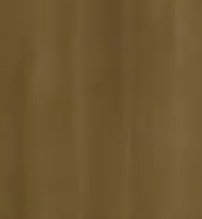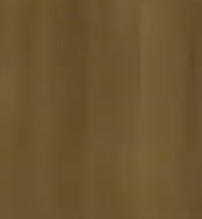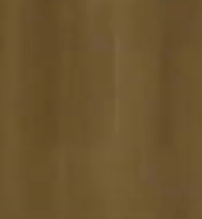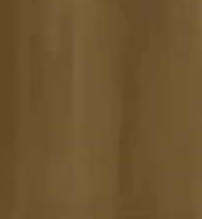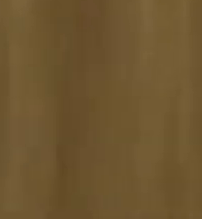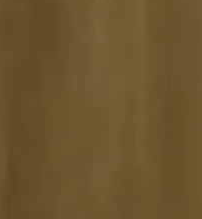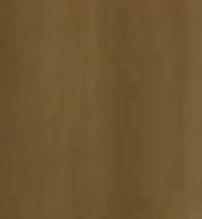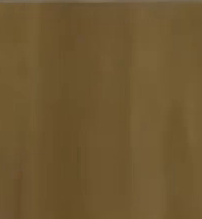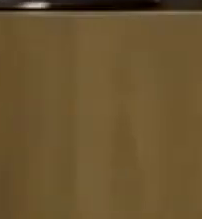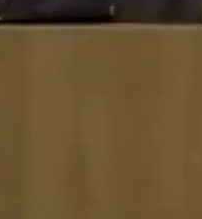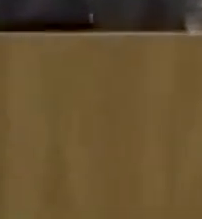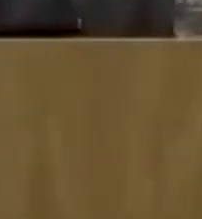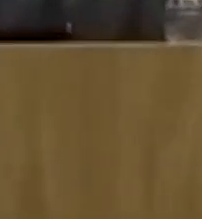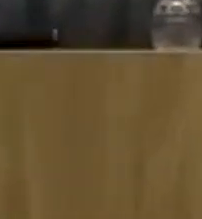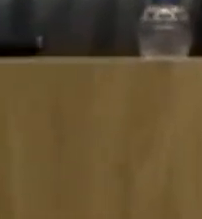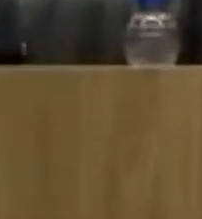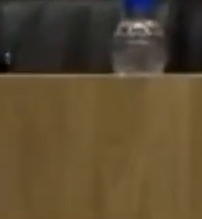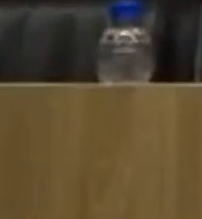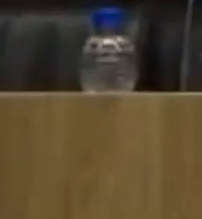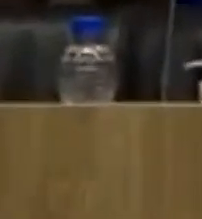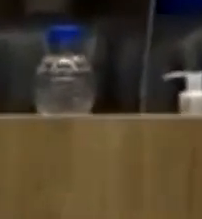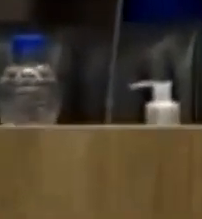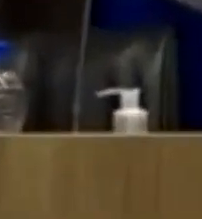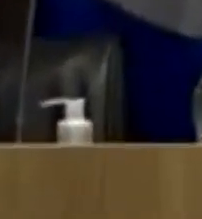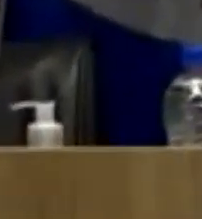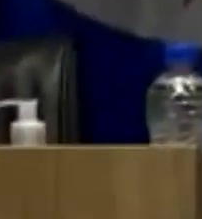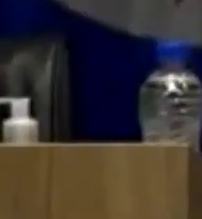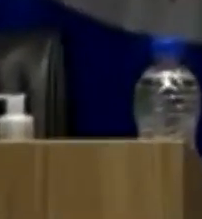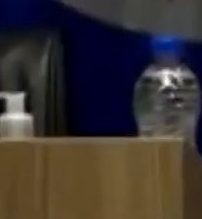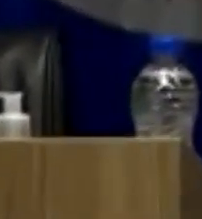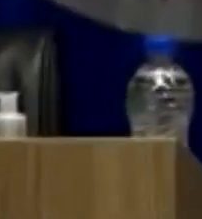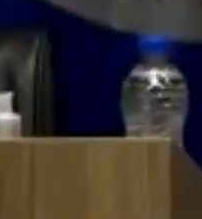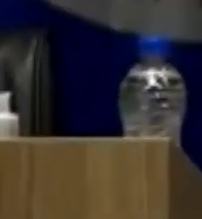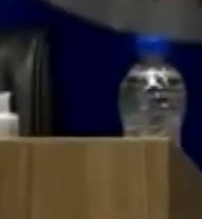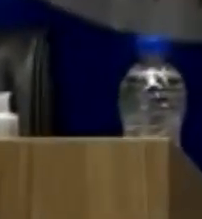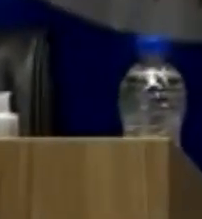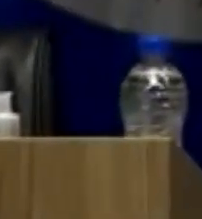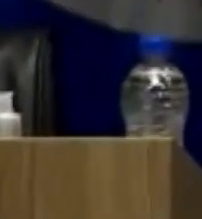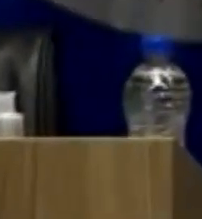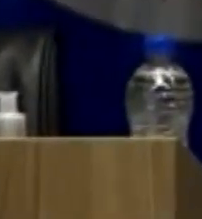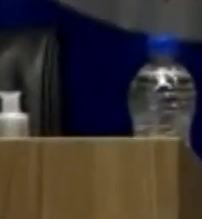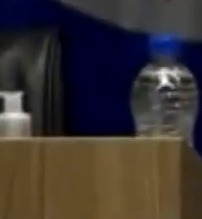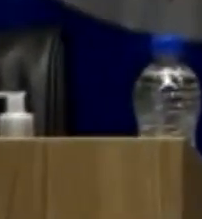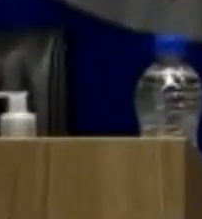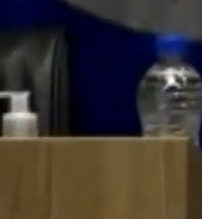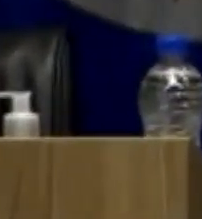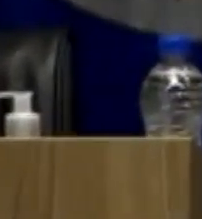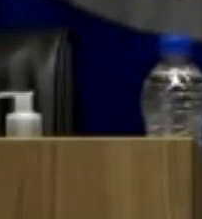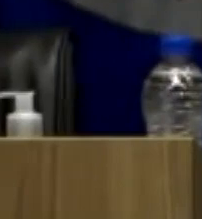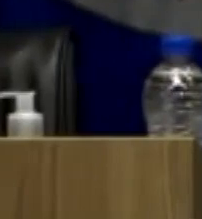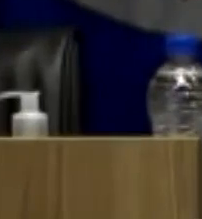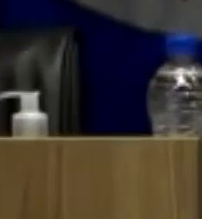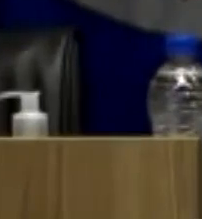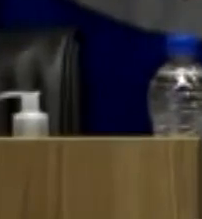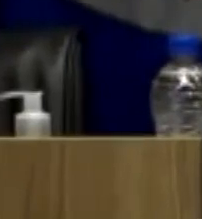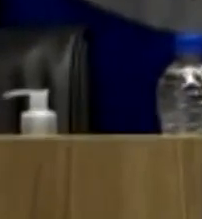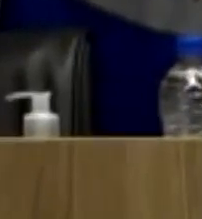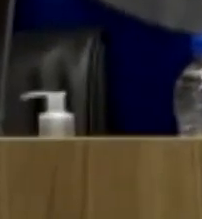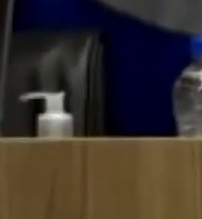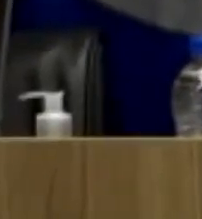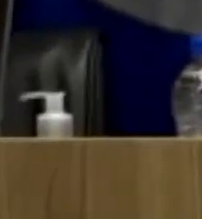discusión sobre os inúmeros sobre los innumerables desafios. desafíos. Giglio, por favor. Doctor Giglio, por favor, tiene la palabra. Lúcia.